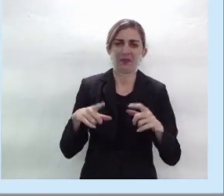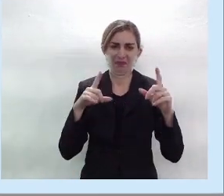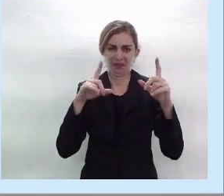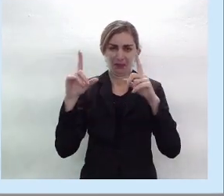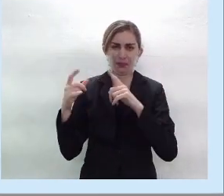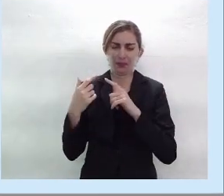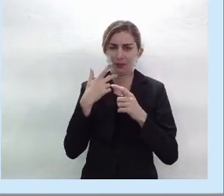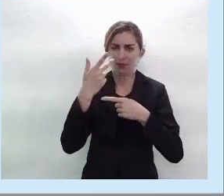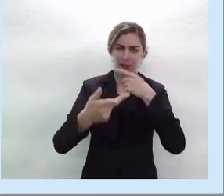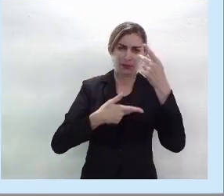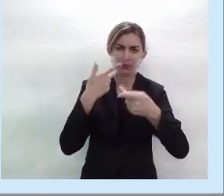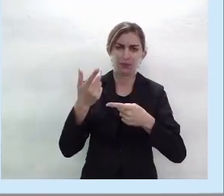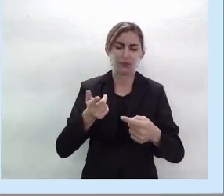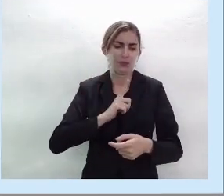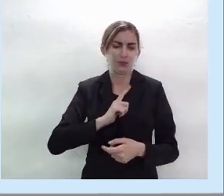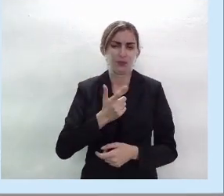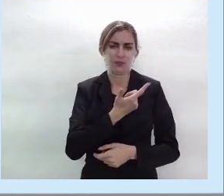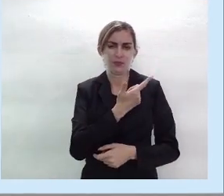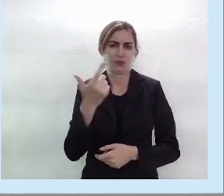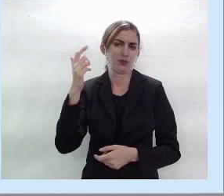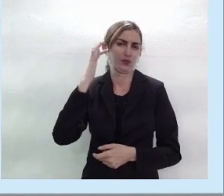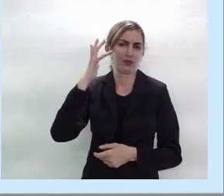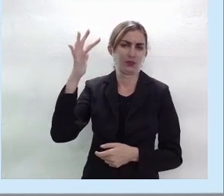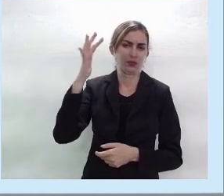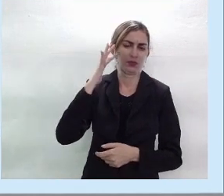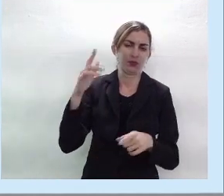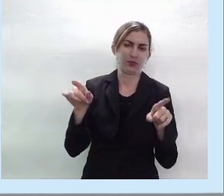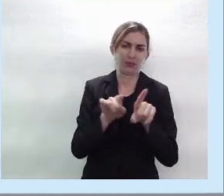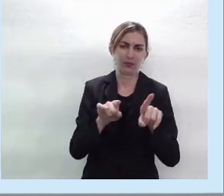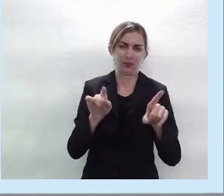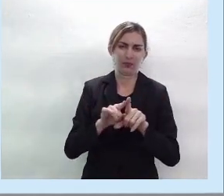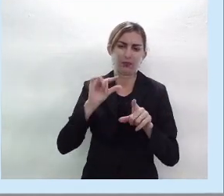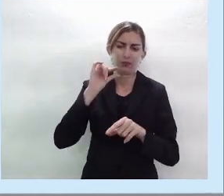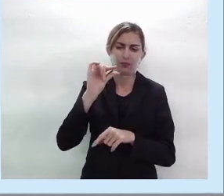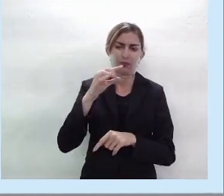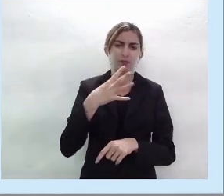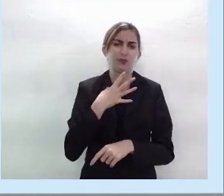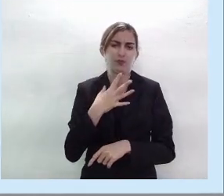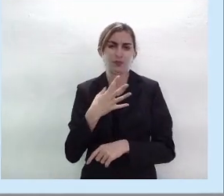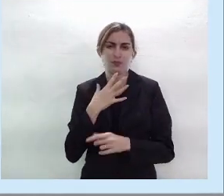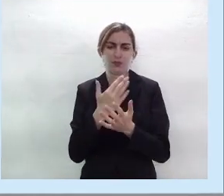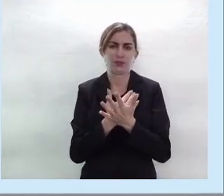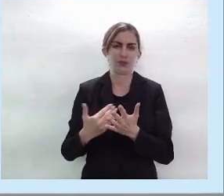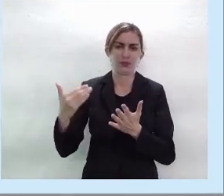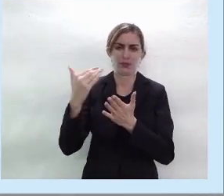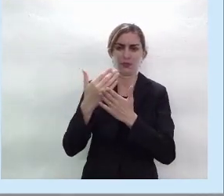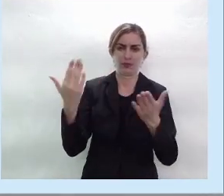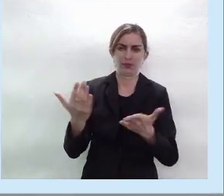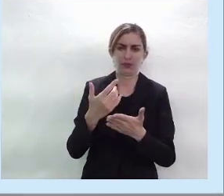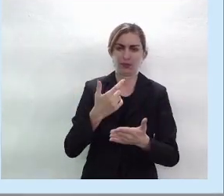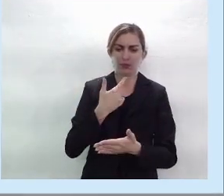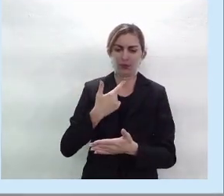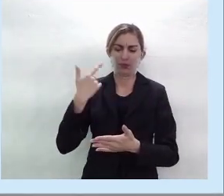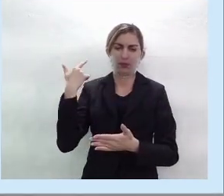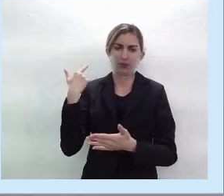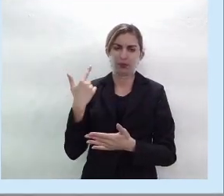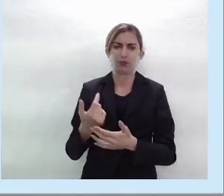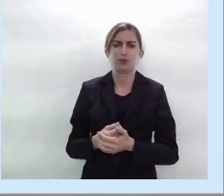Além dessas figuras que eu falei, existe uma outra teoria também pouco conhecida, mas que foi agora há